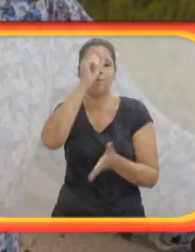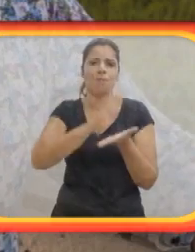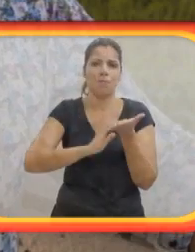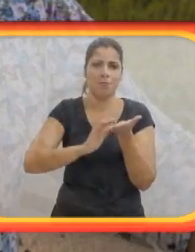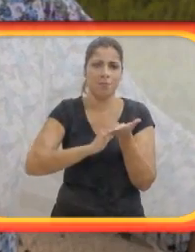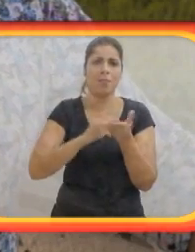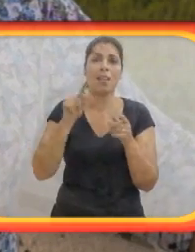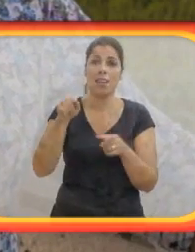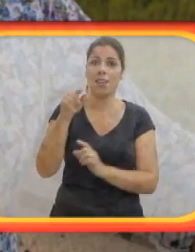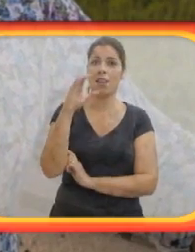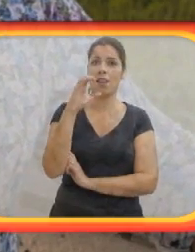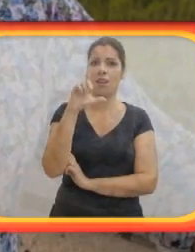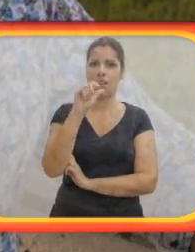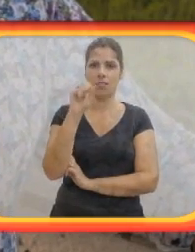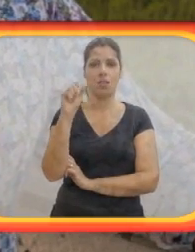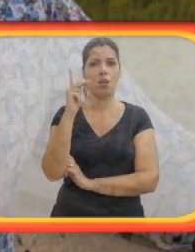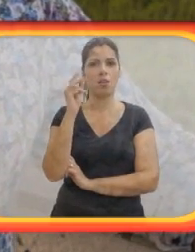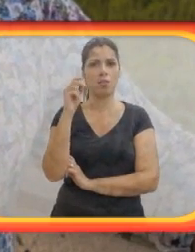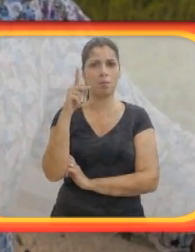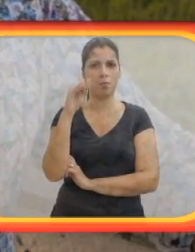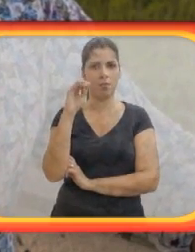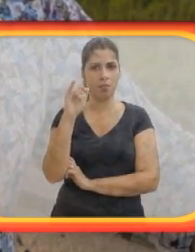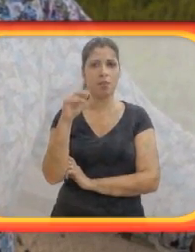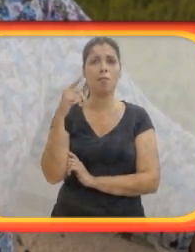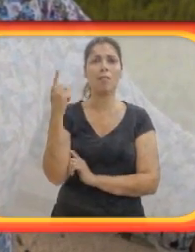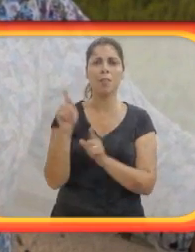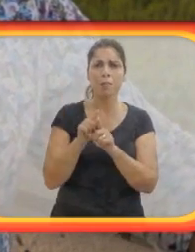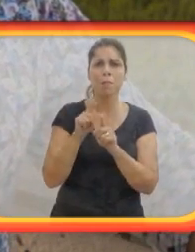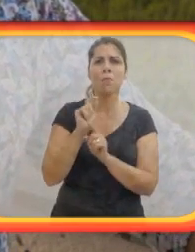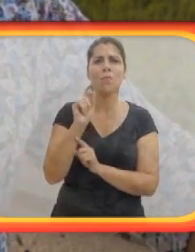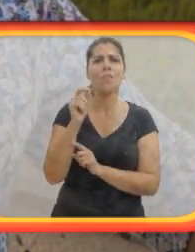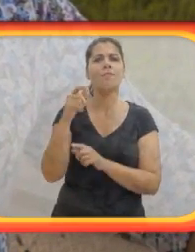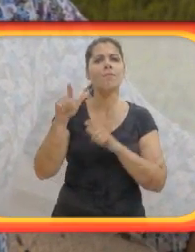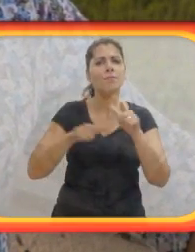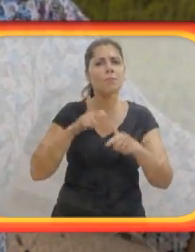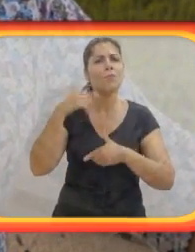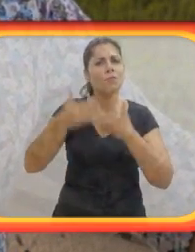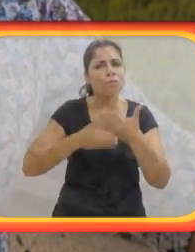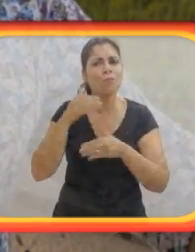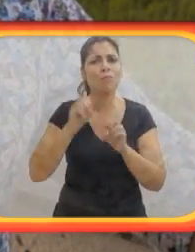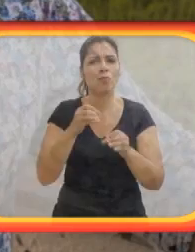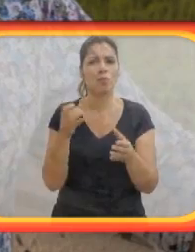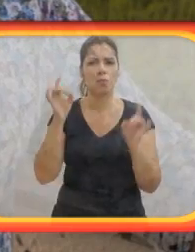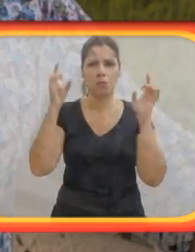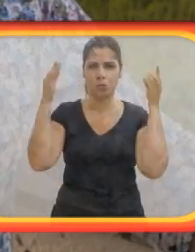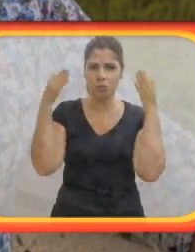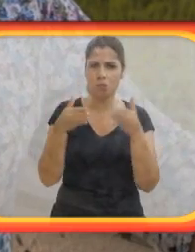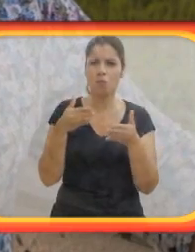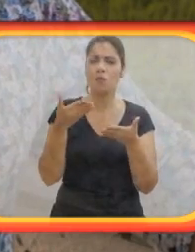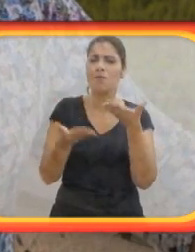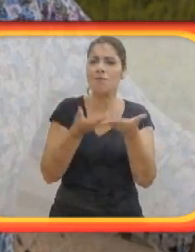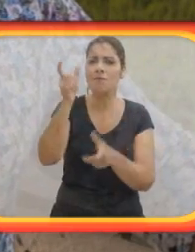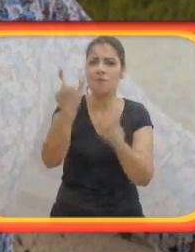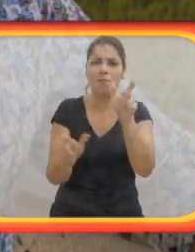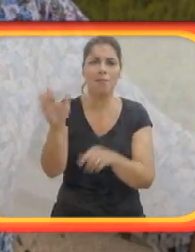classe hospitalar, apesar de ser um trabalho desenvolvido pela educação especial, ela atende todas